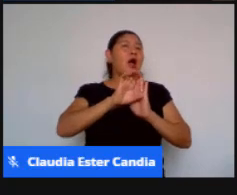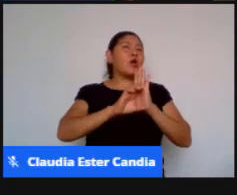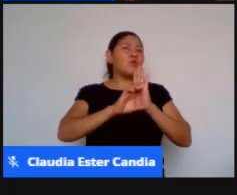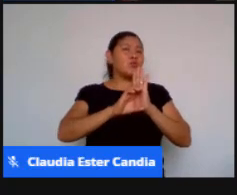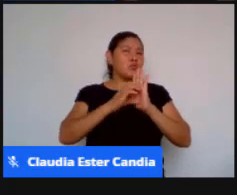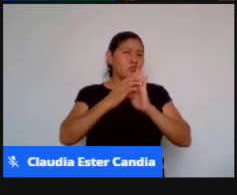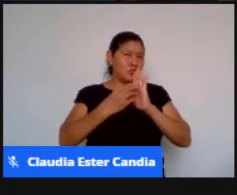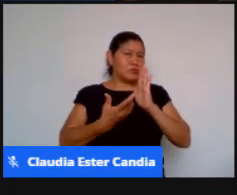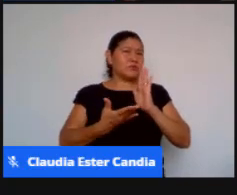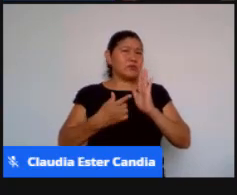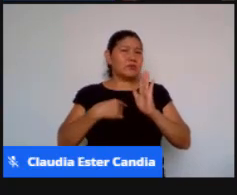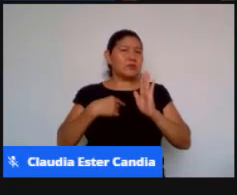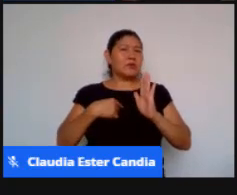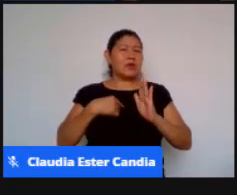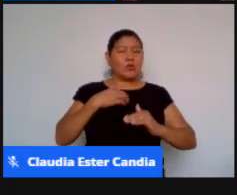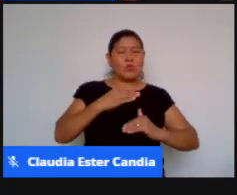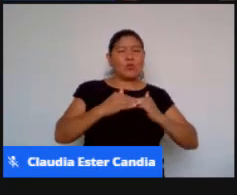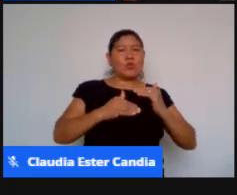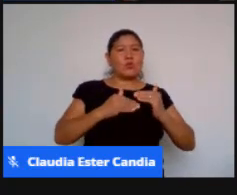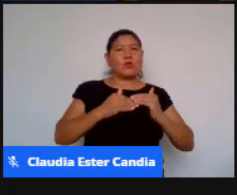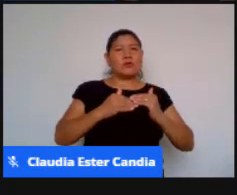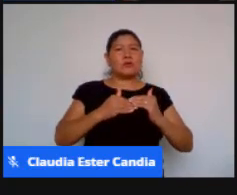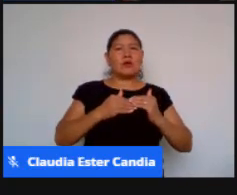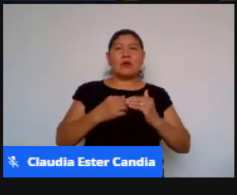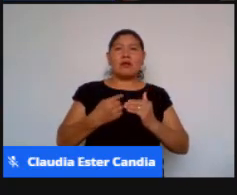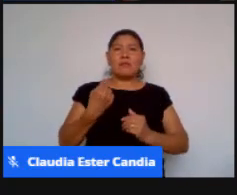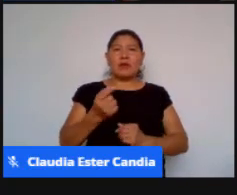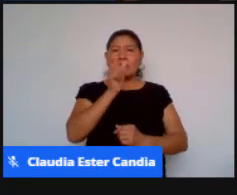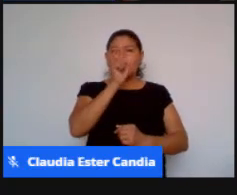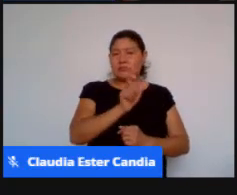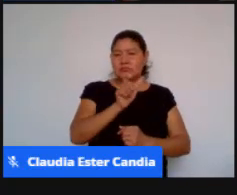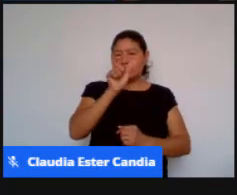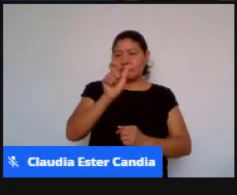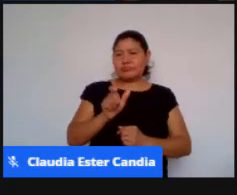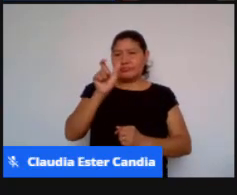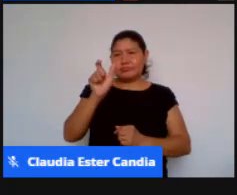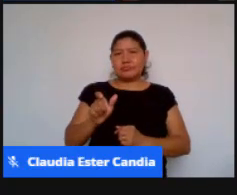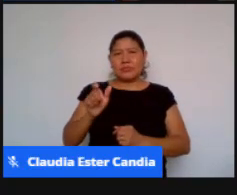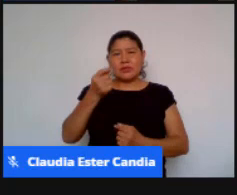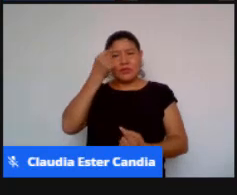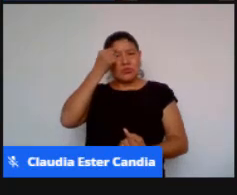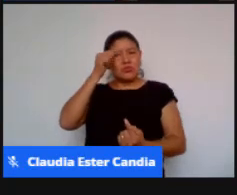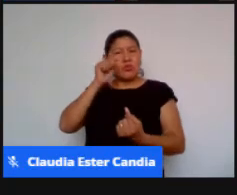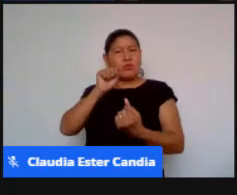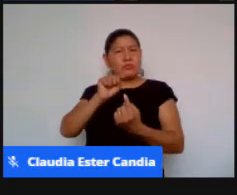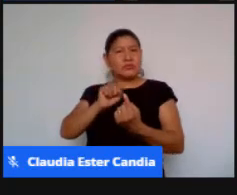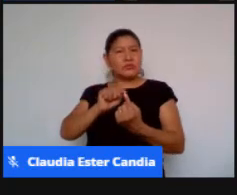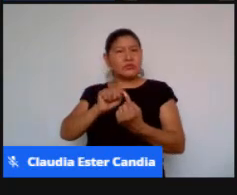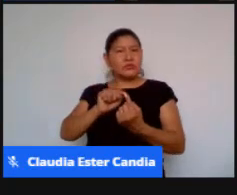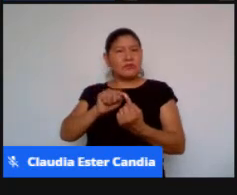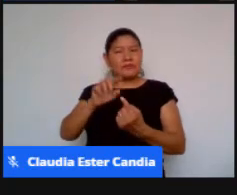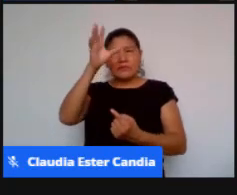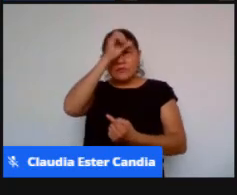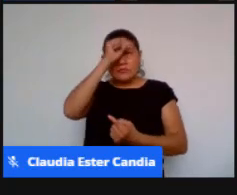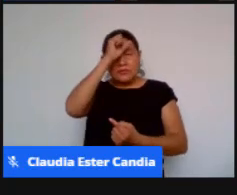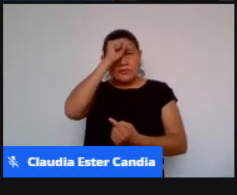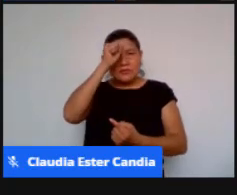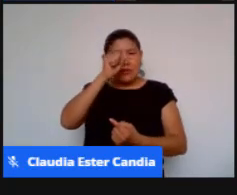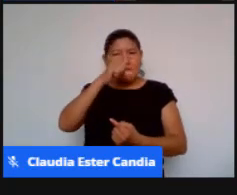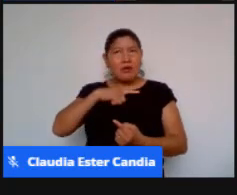e processos. Para cada conjunto de objetos de conhecimento, eu vou ter um conjunto